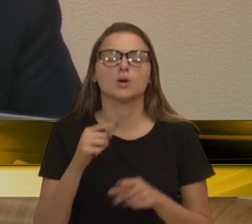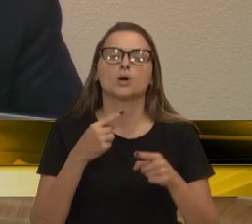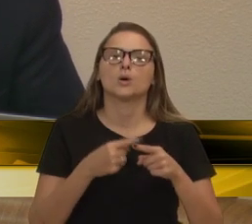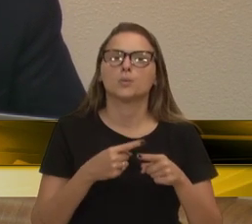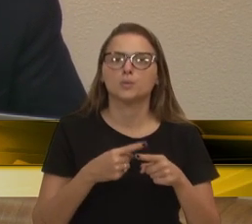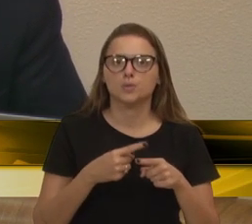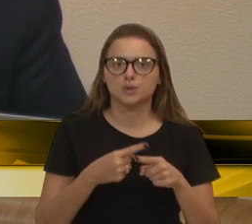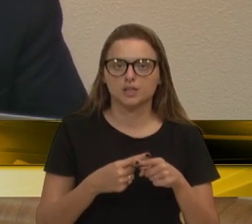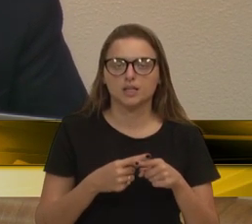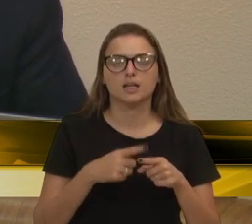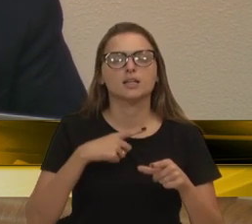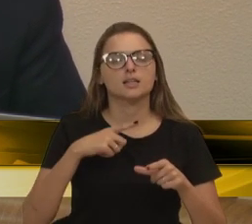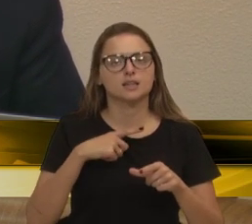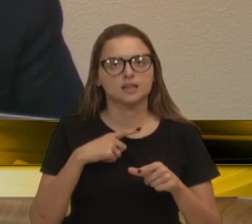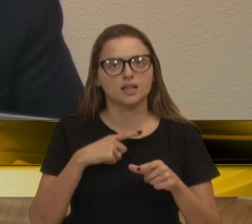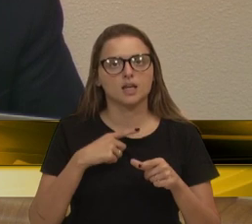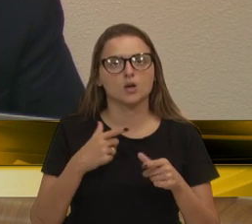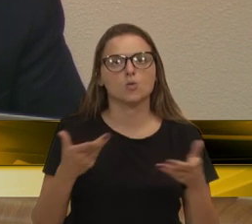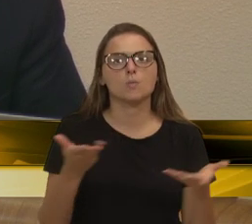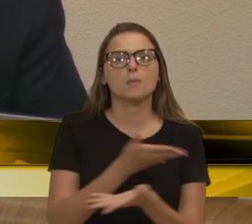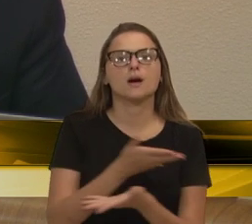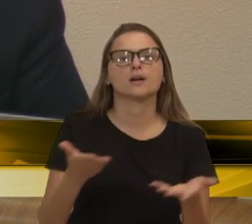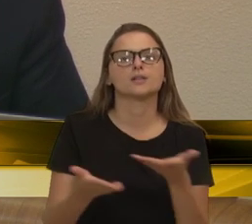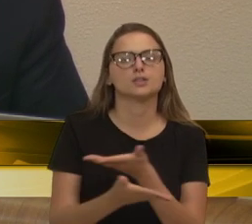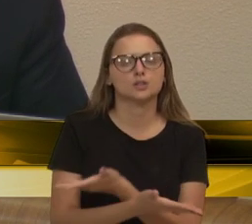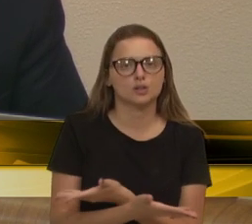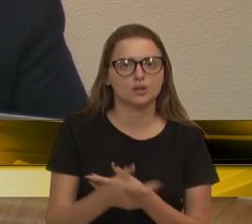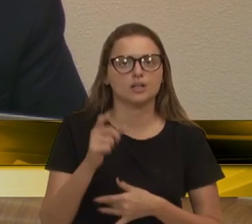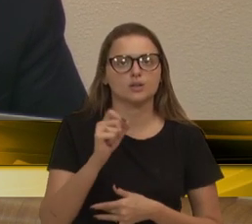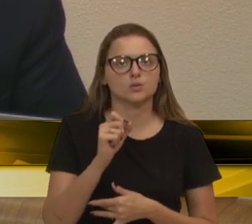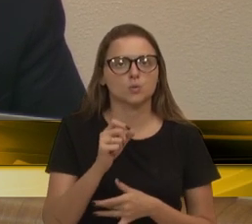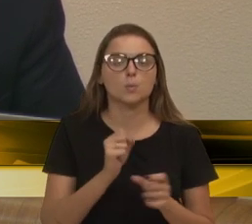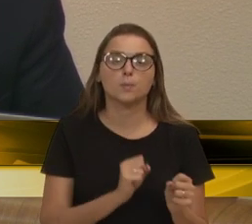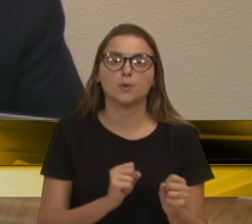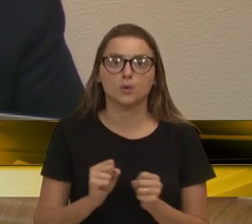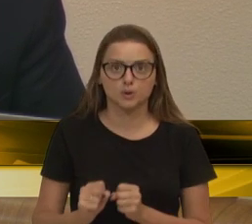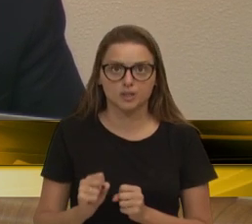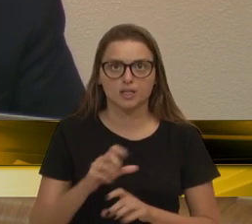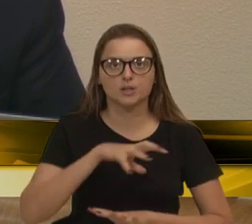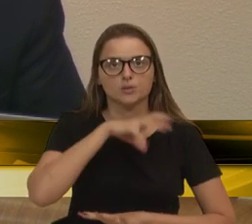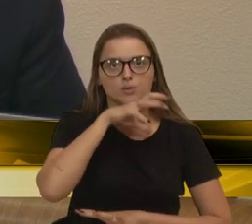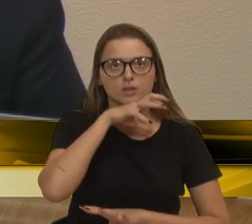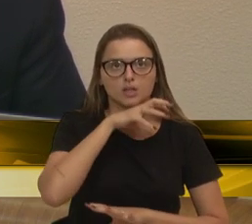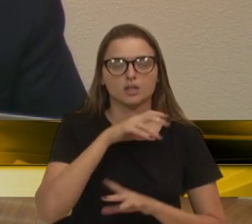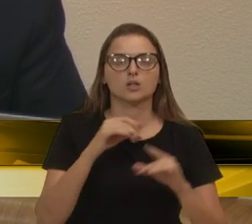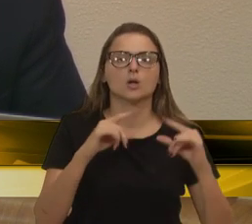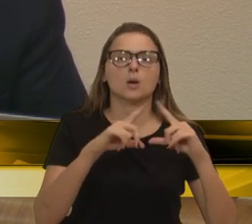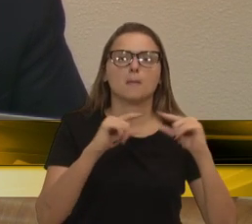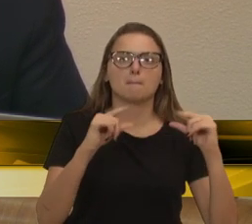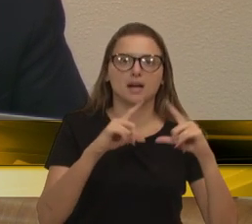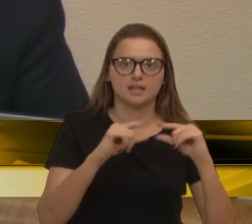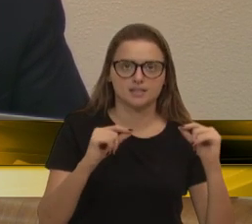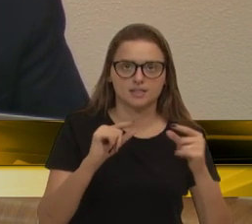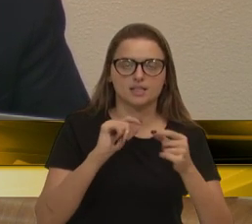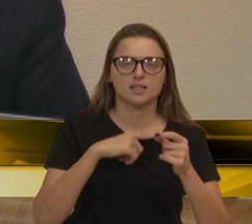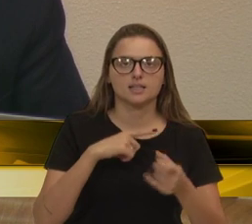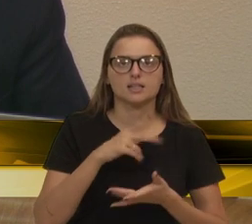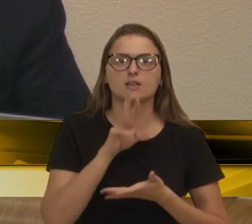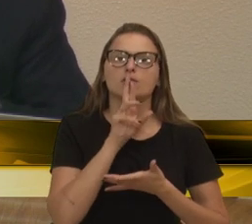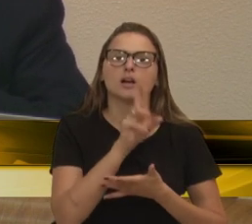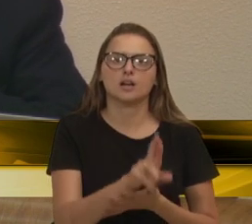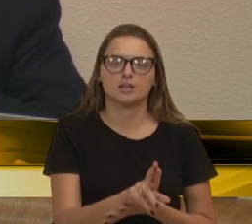de intervir a antecipação dos efeitos da tutela de mérito. Brasília, Distrito Federal, 12 de